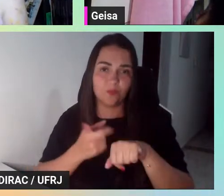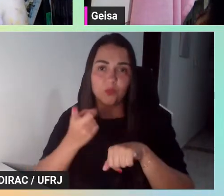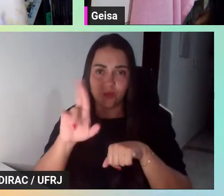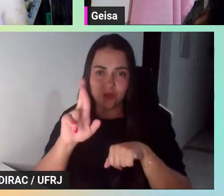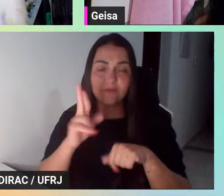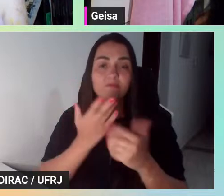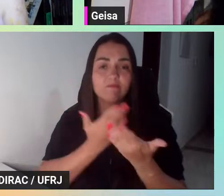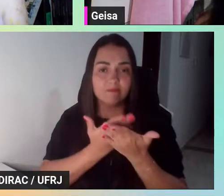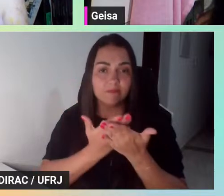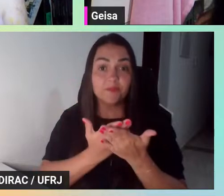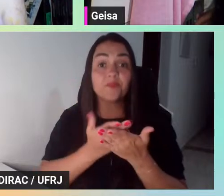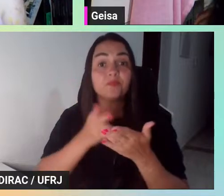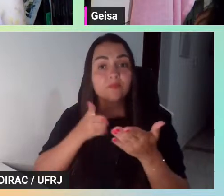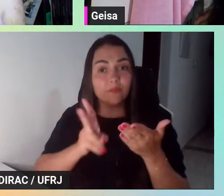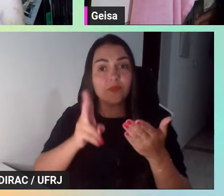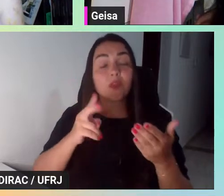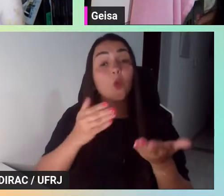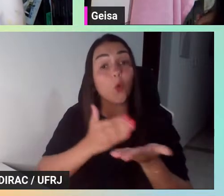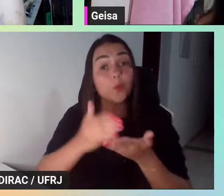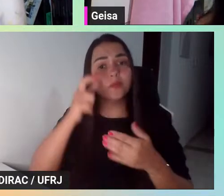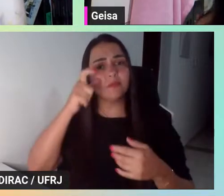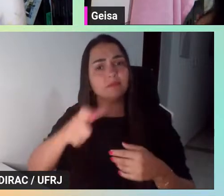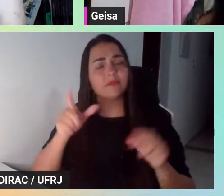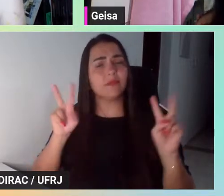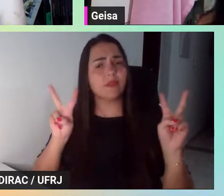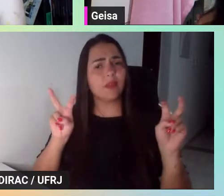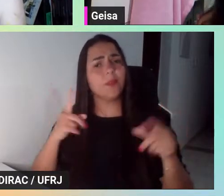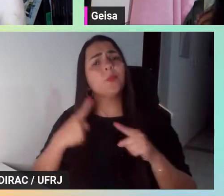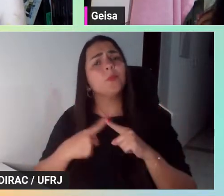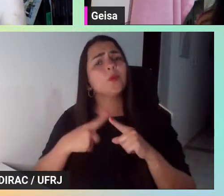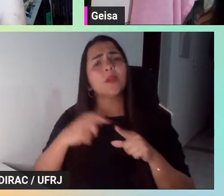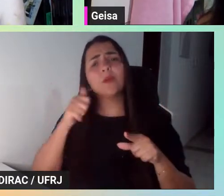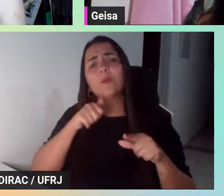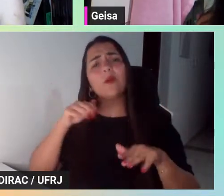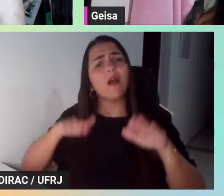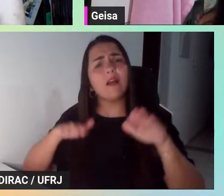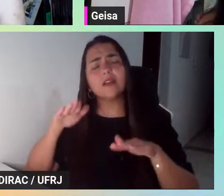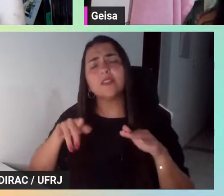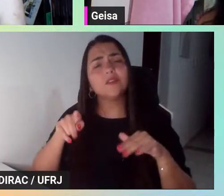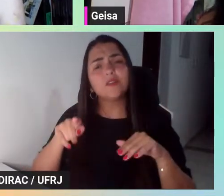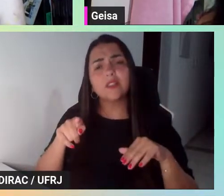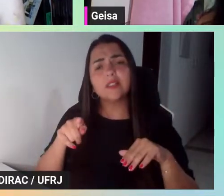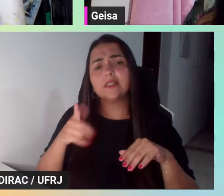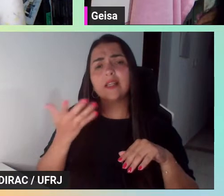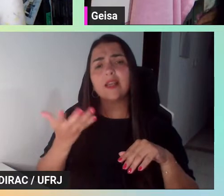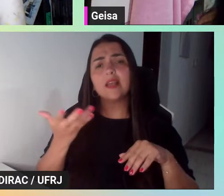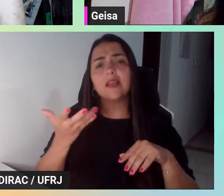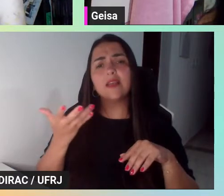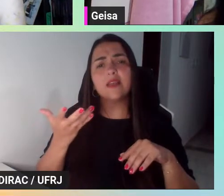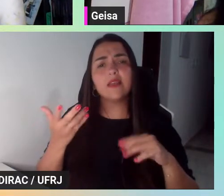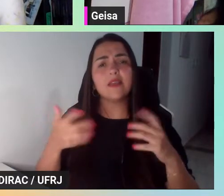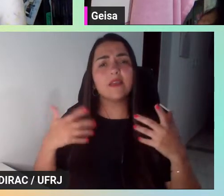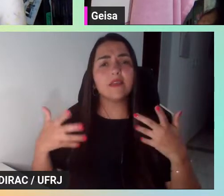a me interessar sobre esse tema, assim, por que que as mulheres às vezes se veem, né,